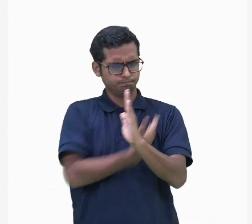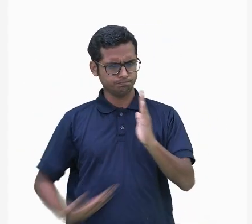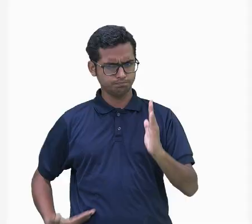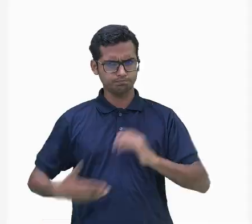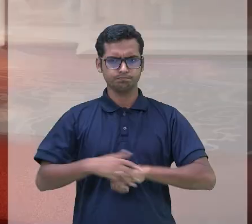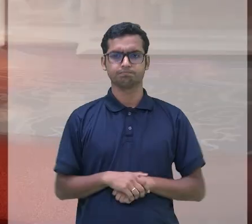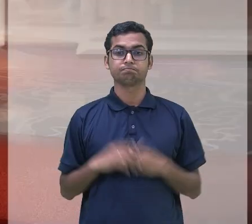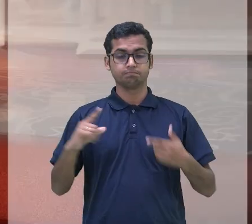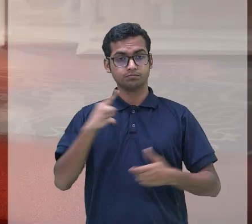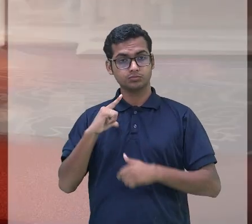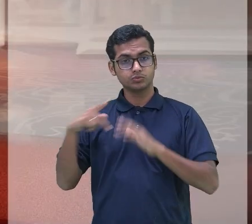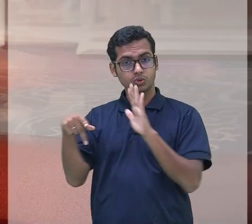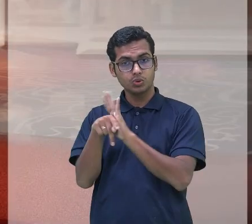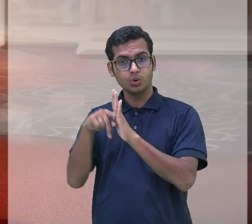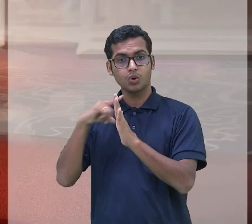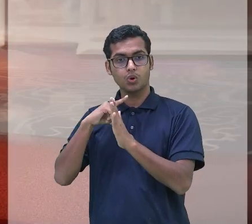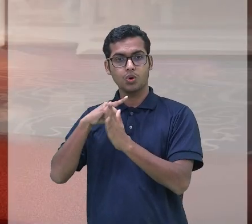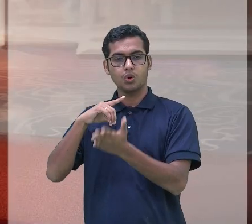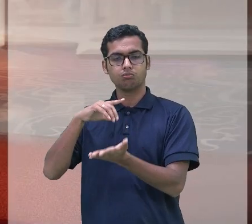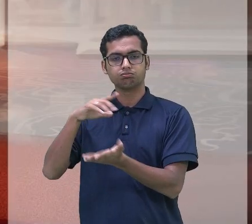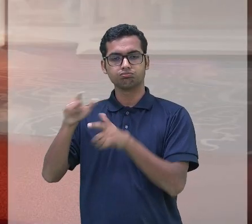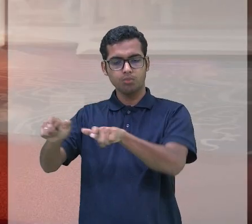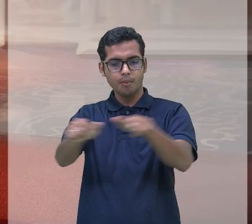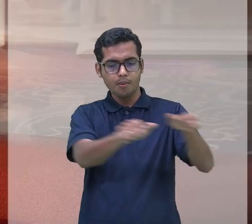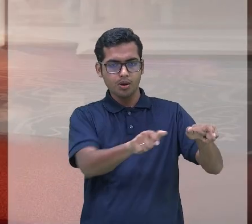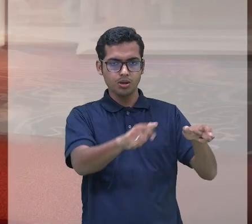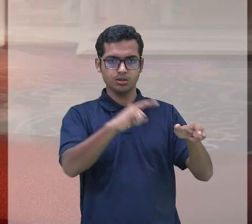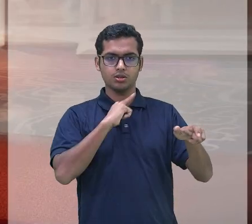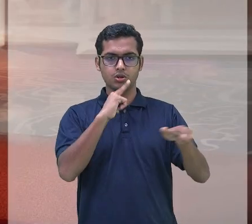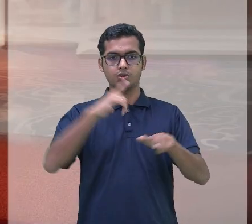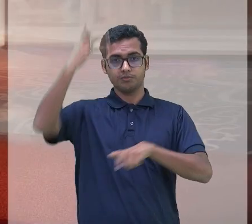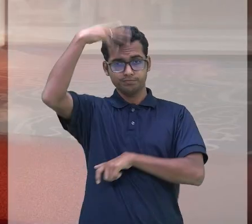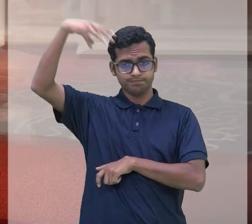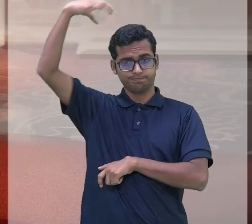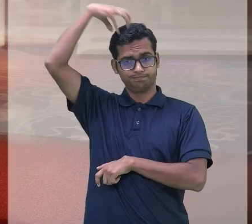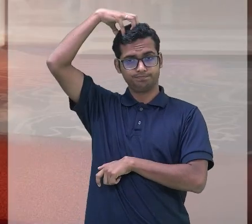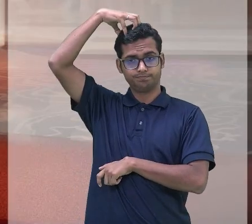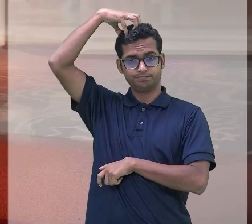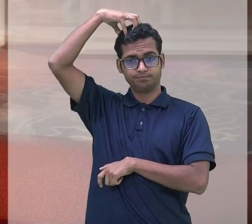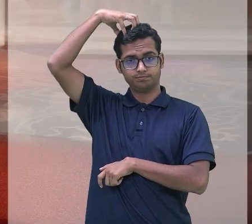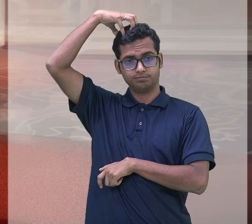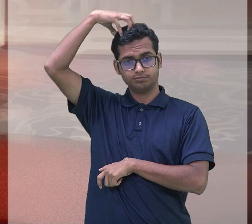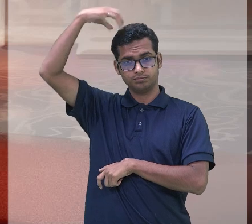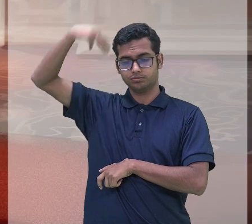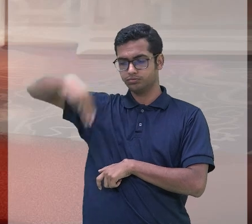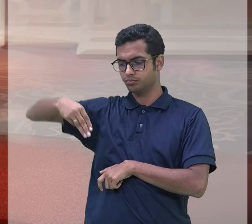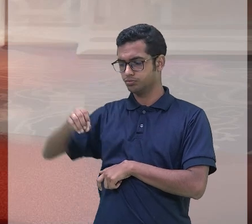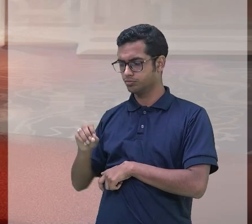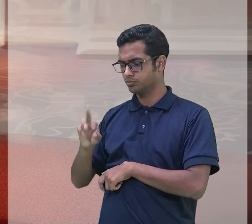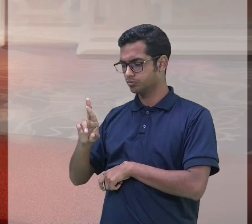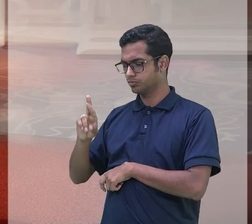eram monarquias, não monarquias como a gente conhece hoje, mas monarquias